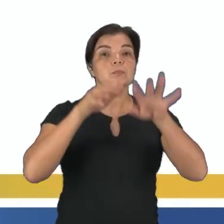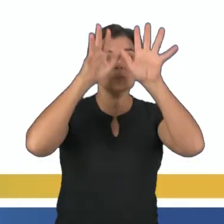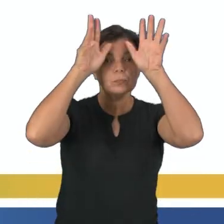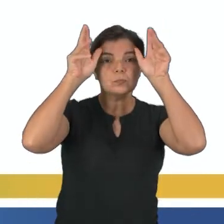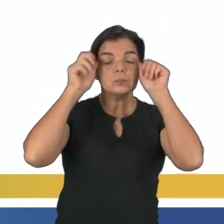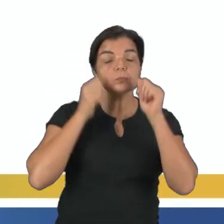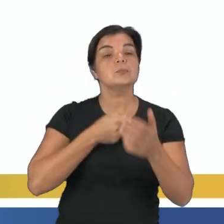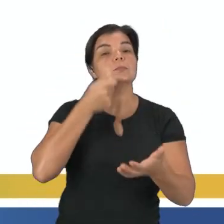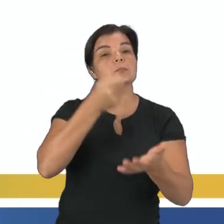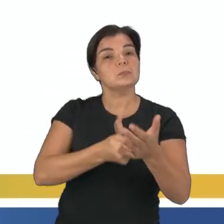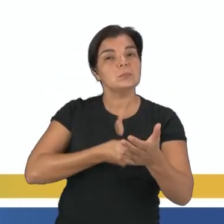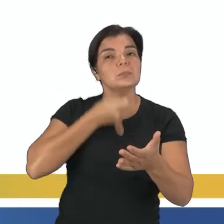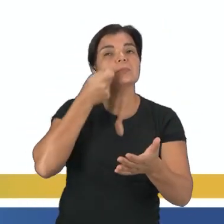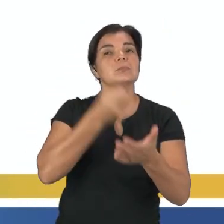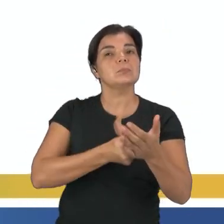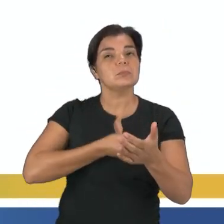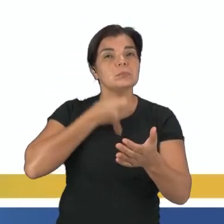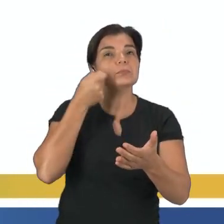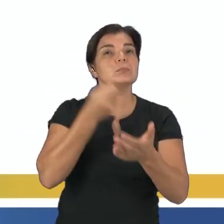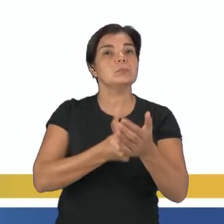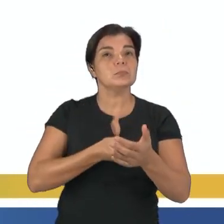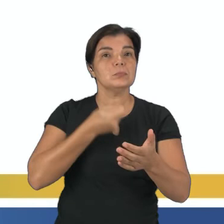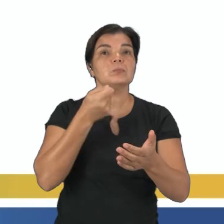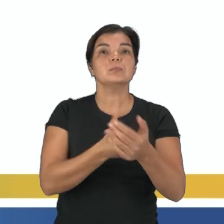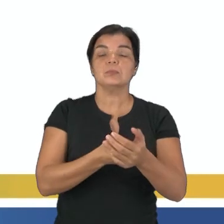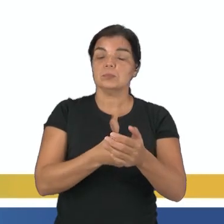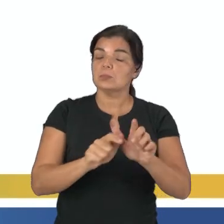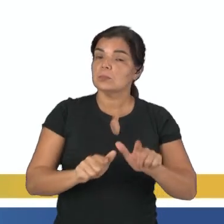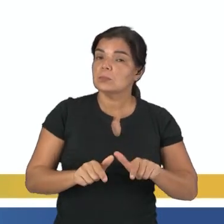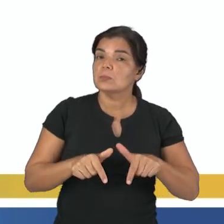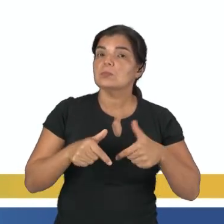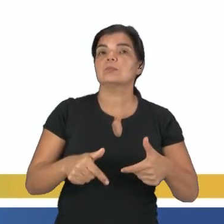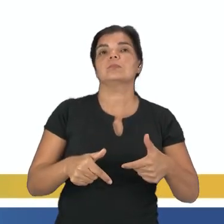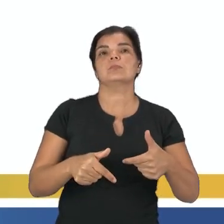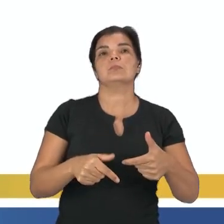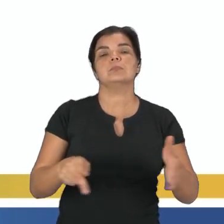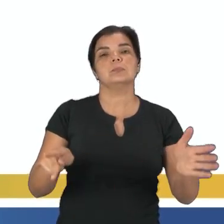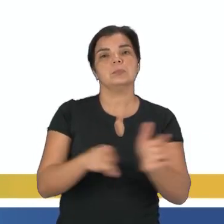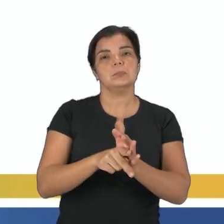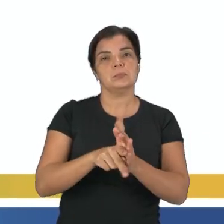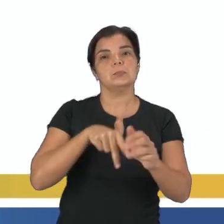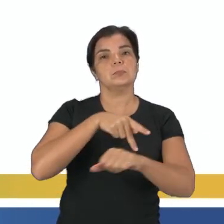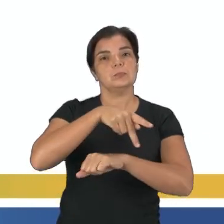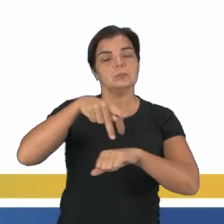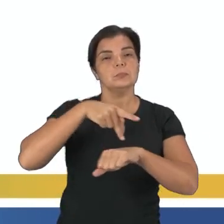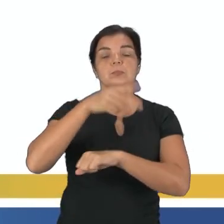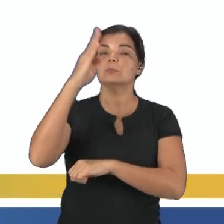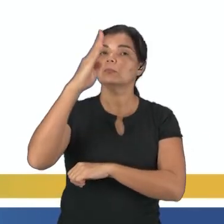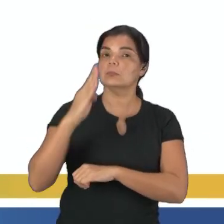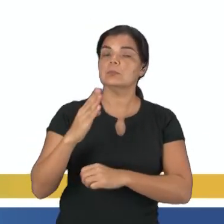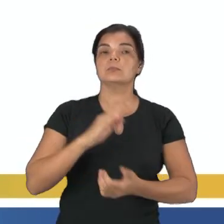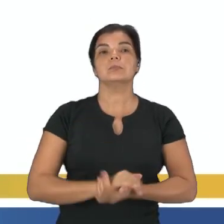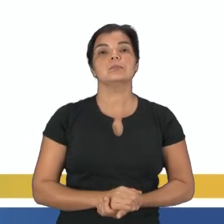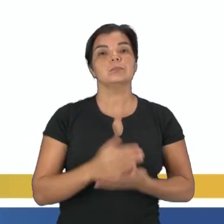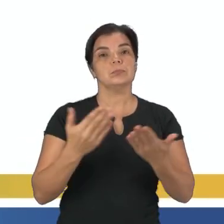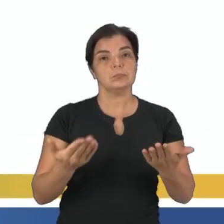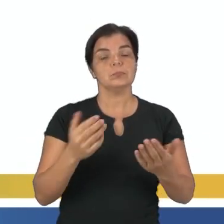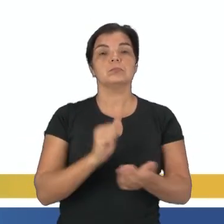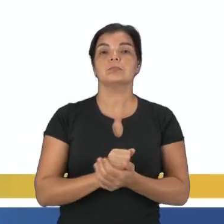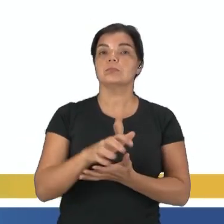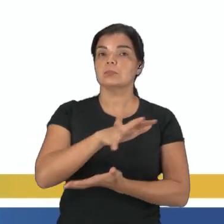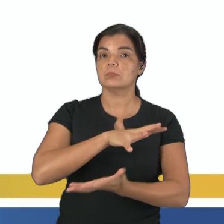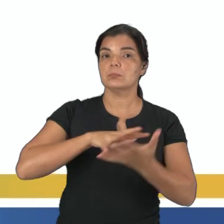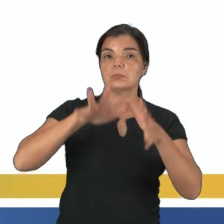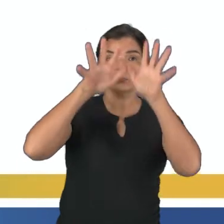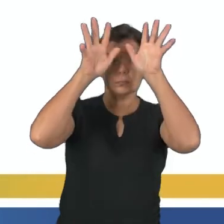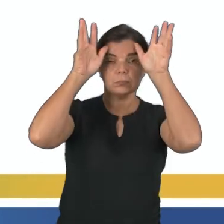Acre, o nosso estado do Acre, ele foi o único estado que lutou para fazer parte do Brasil, através da